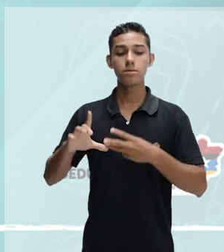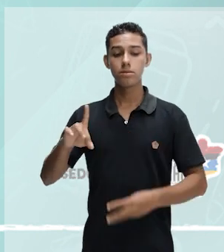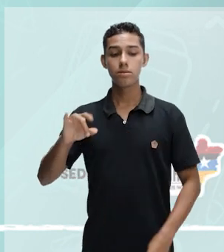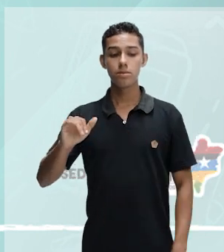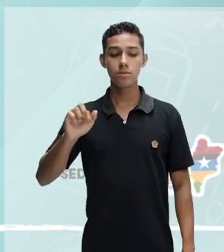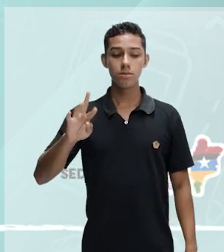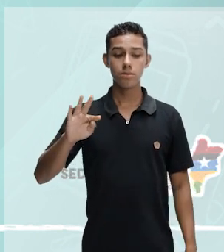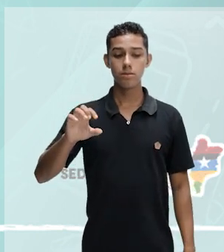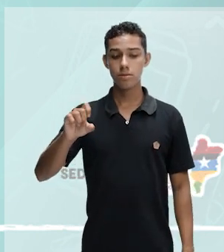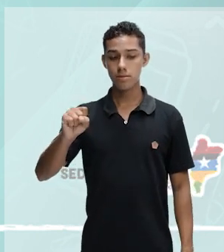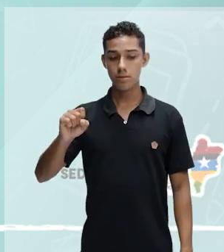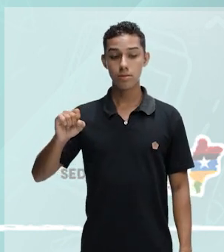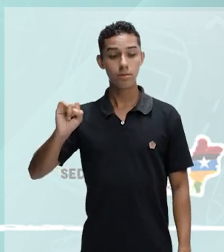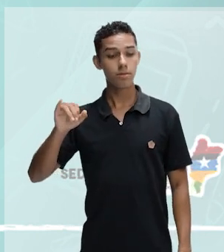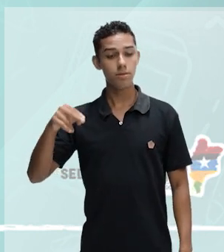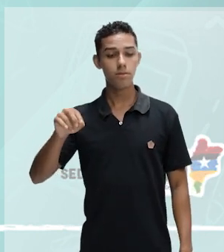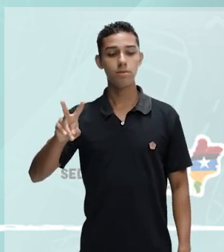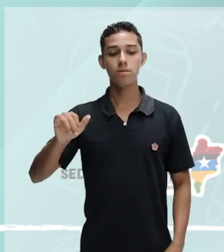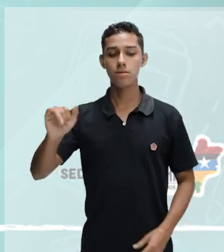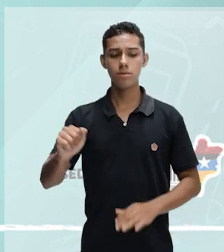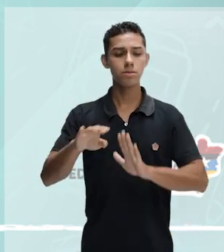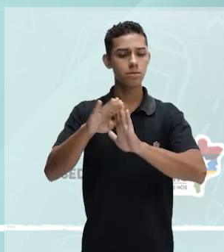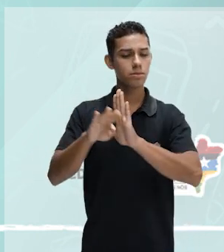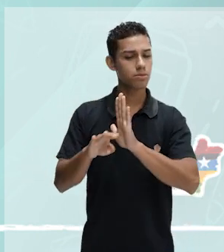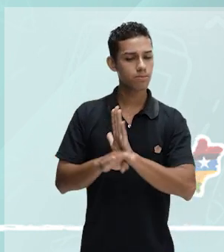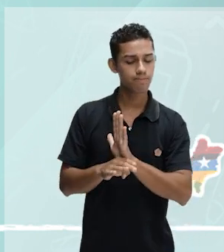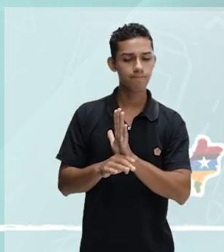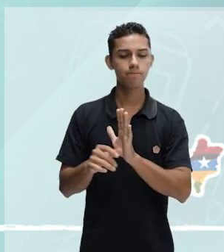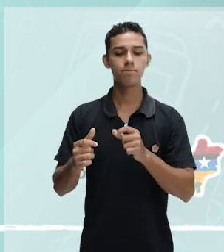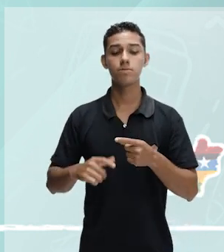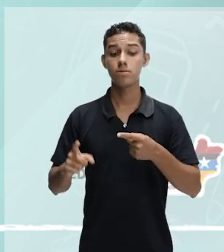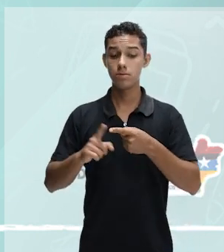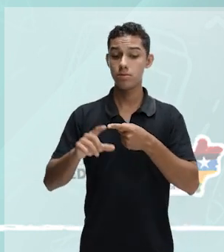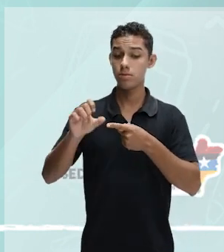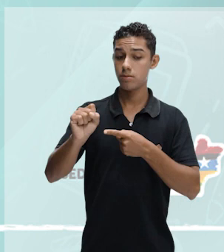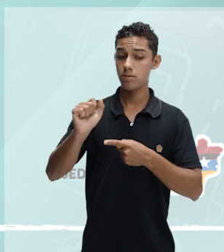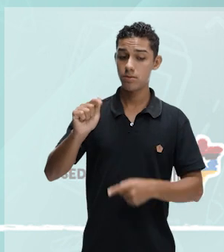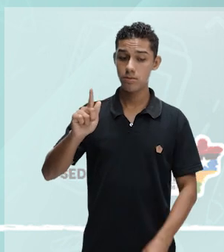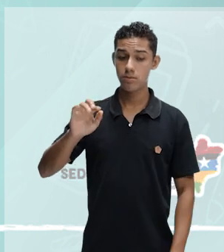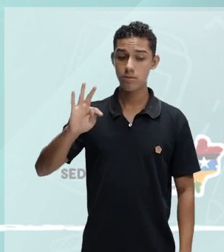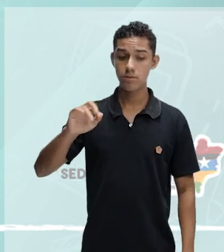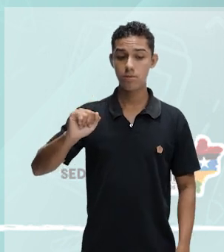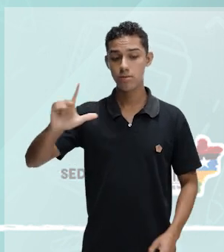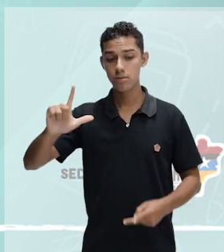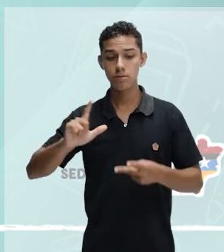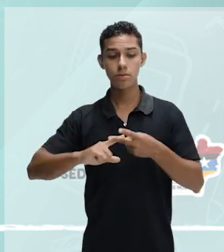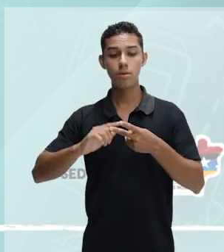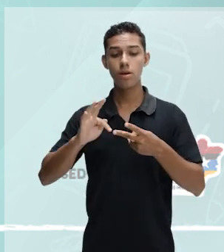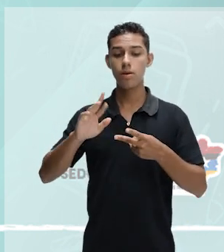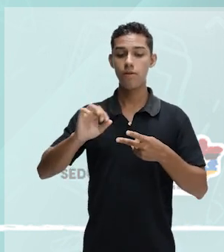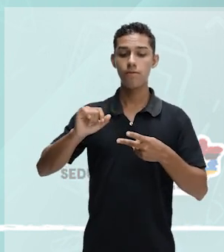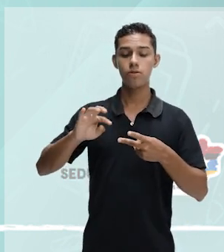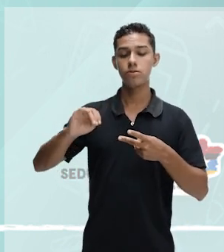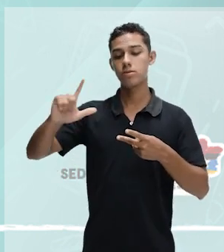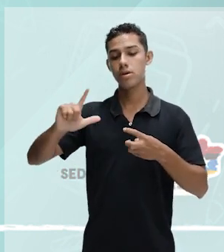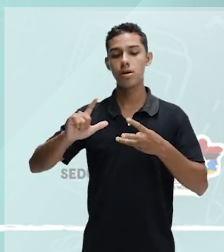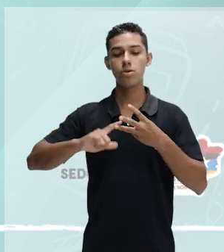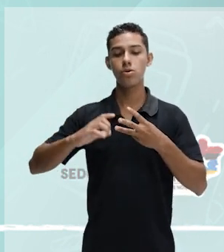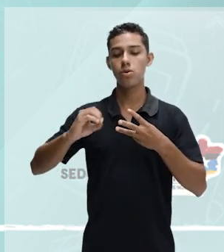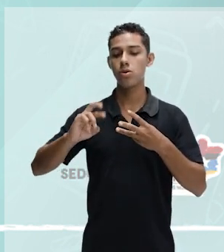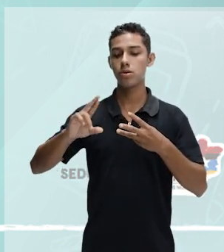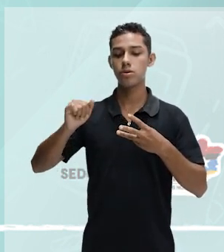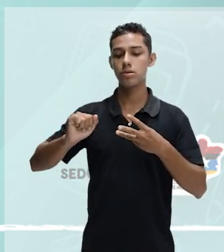iremos aprender os planos anatômicos, que são três, o sagital, o frontal ou coronal e transverso, e os